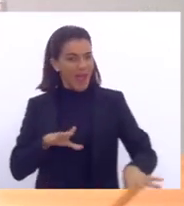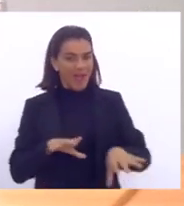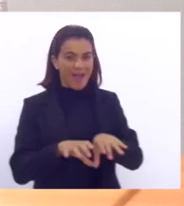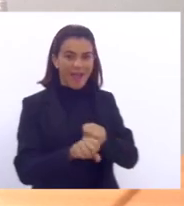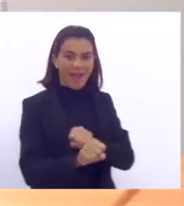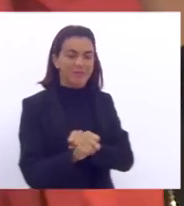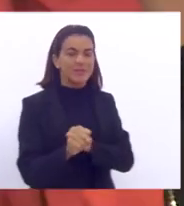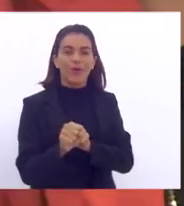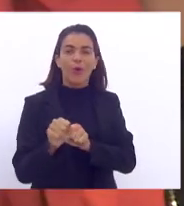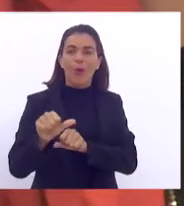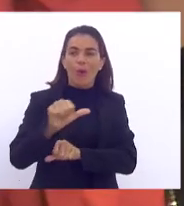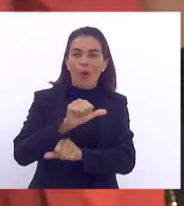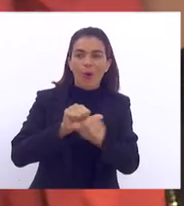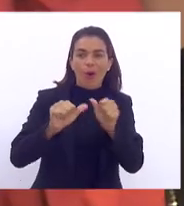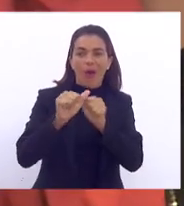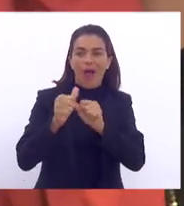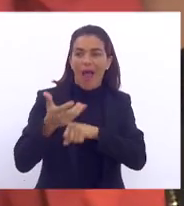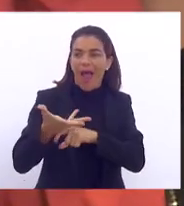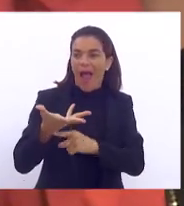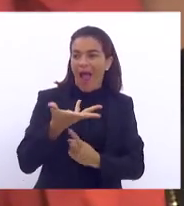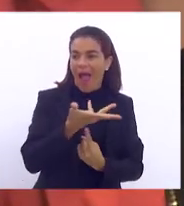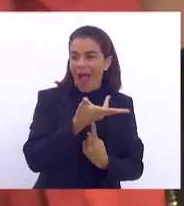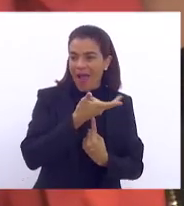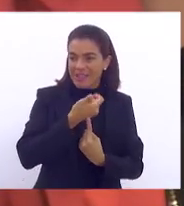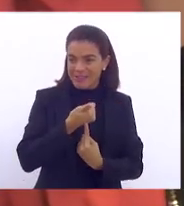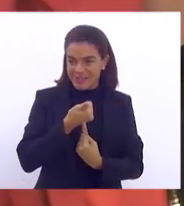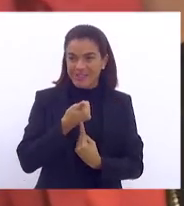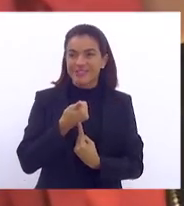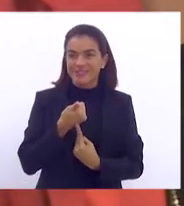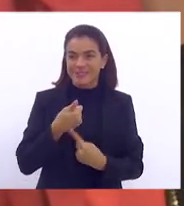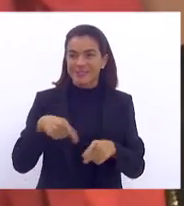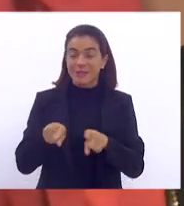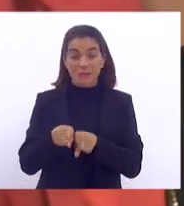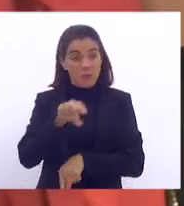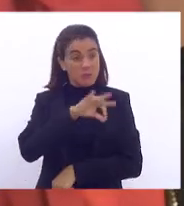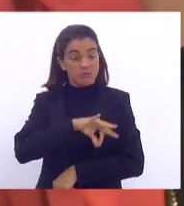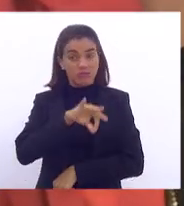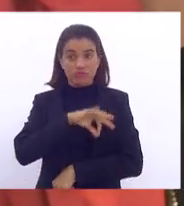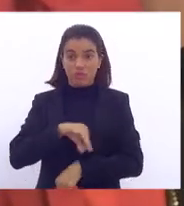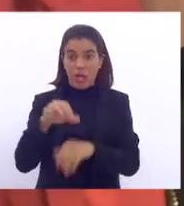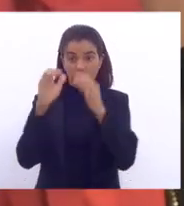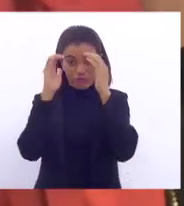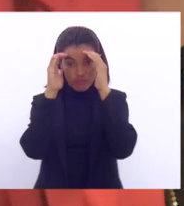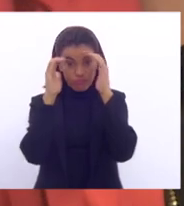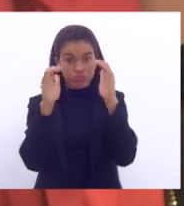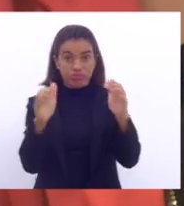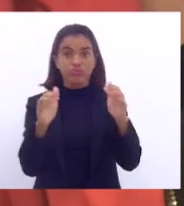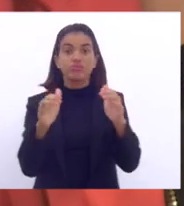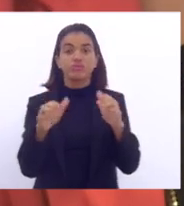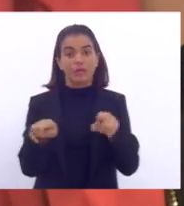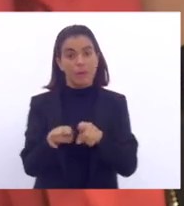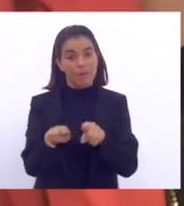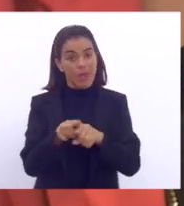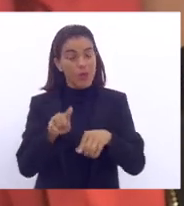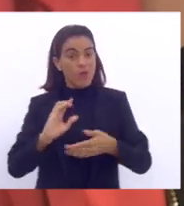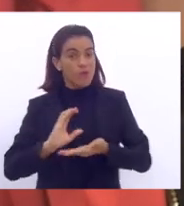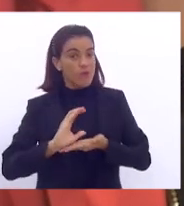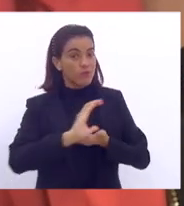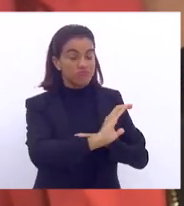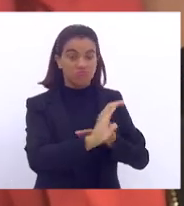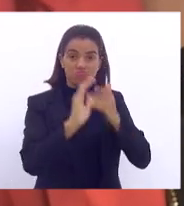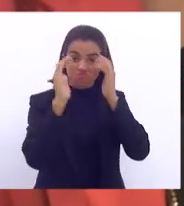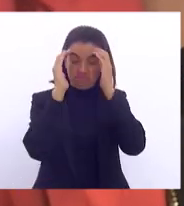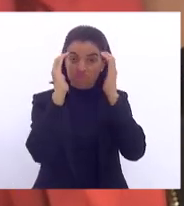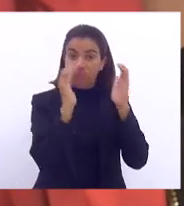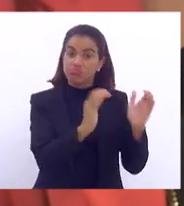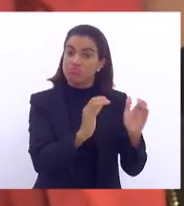restauradores uma profissão que que garante um um salário Digno com recurso muito Digno e contribuiu ali